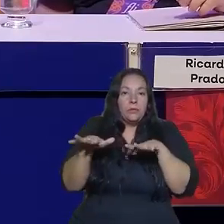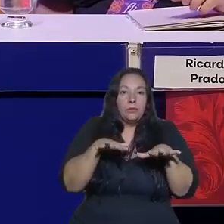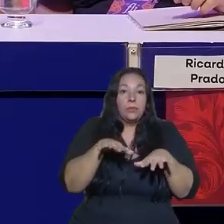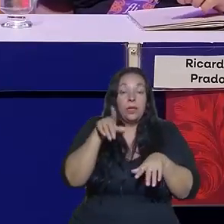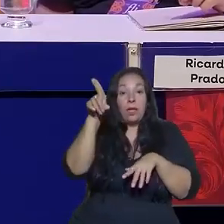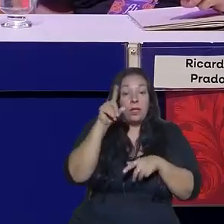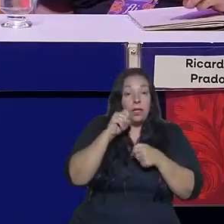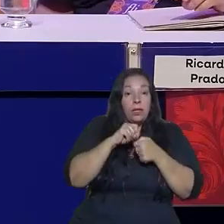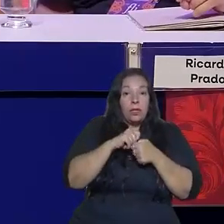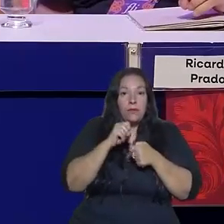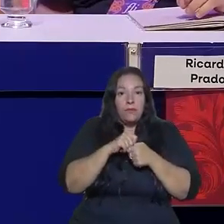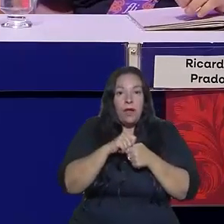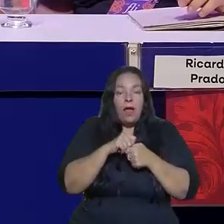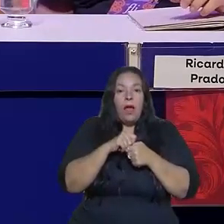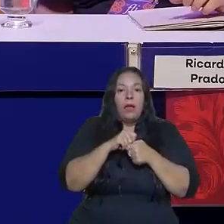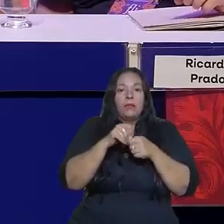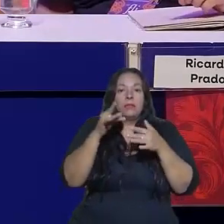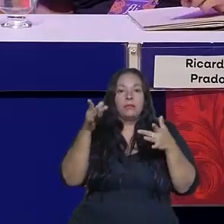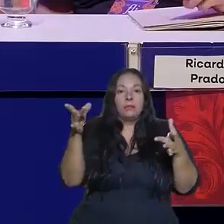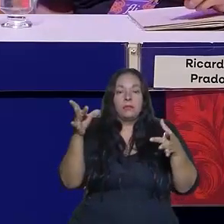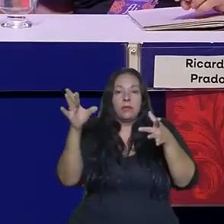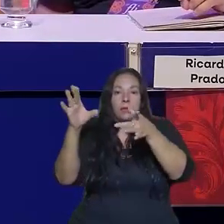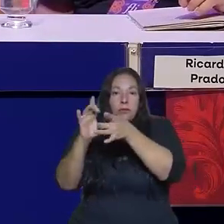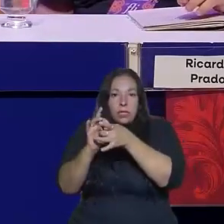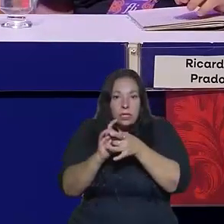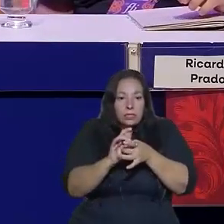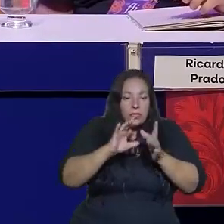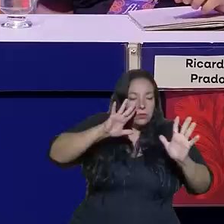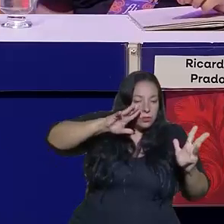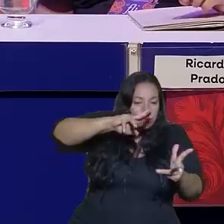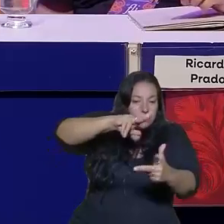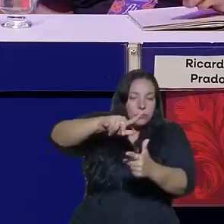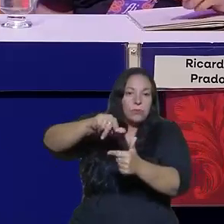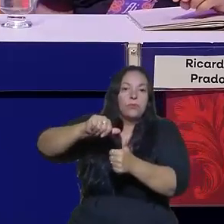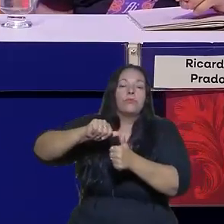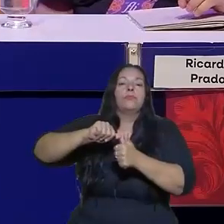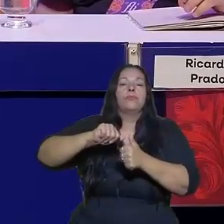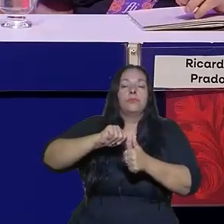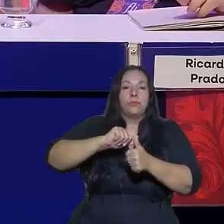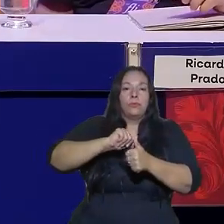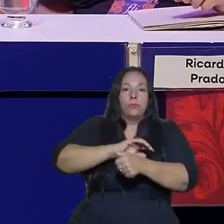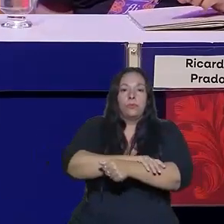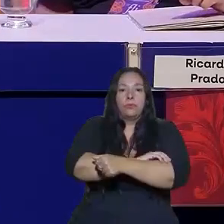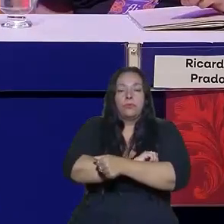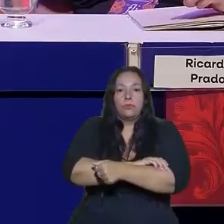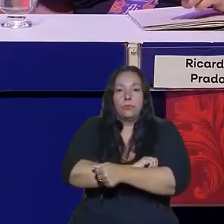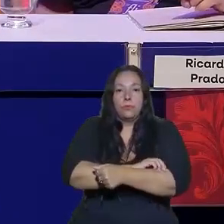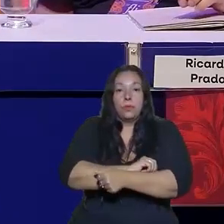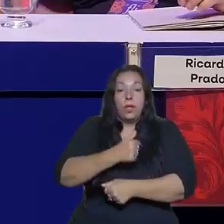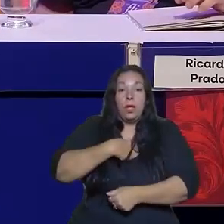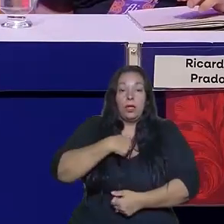que faz a conexão entre distintos mundos, né? E